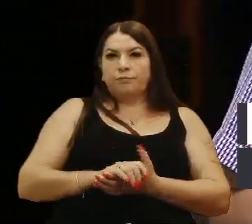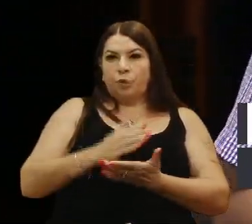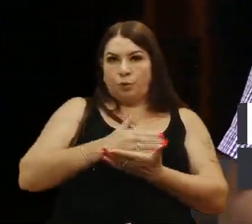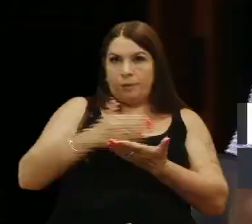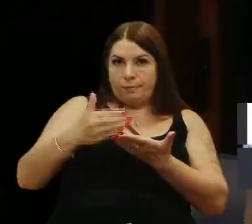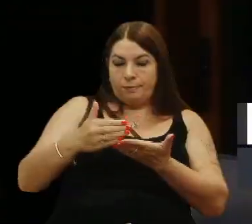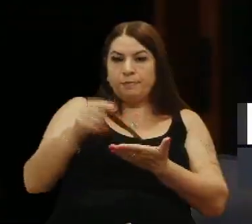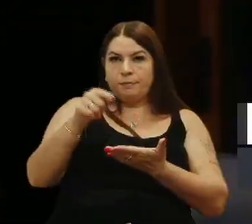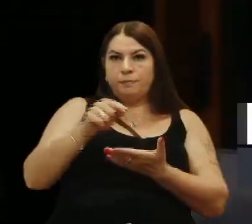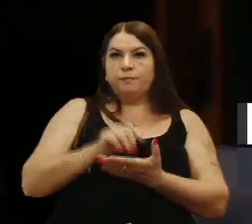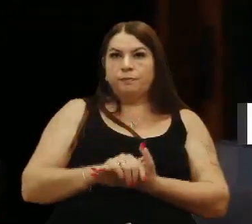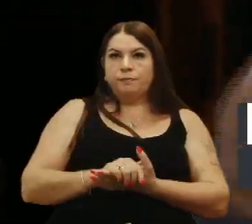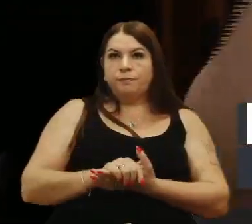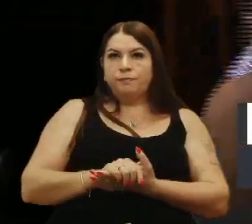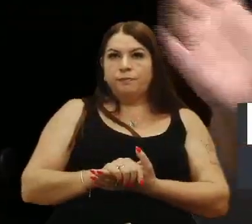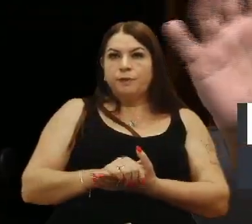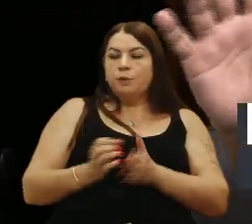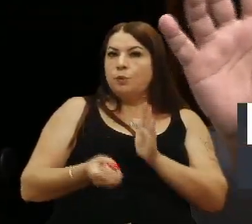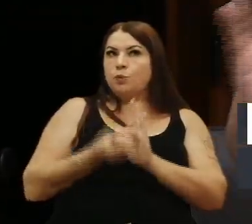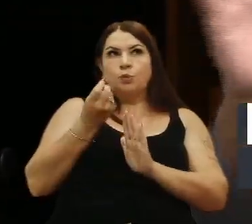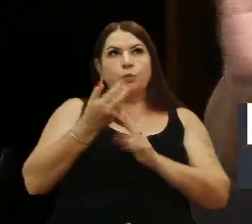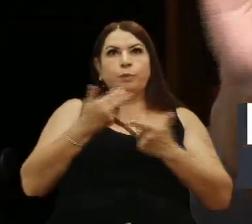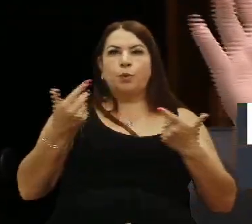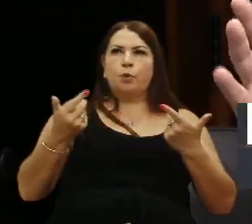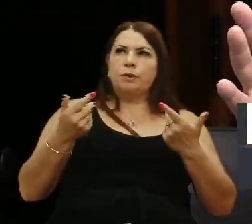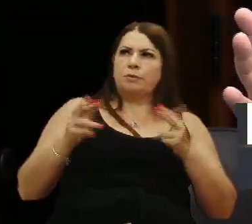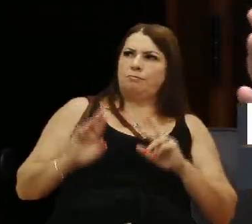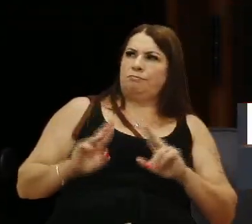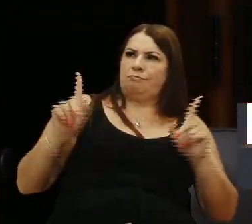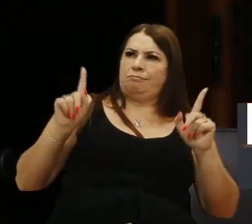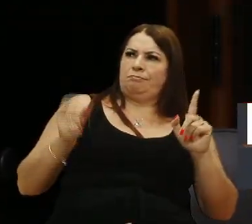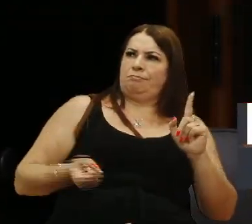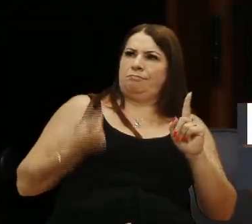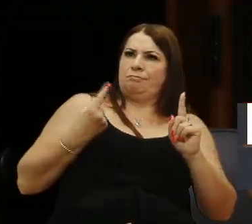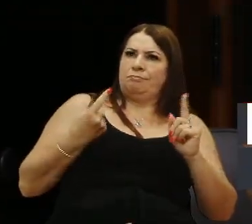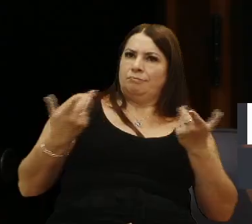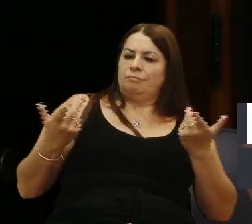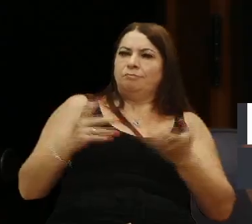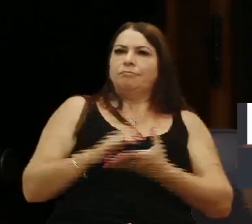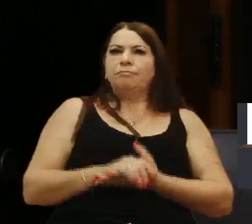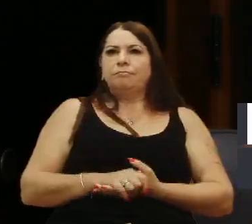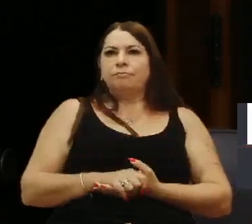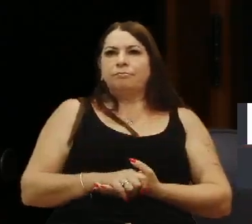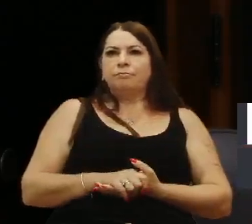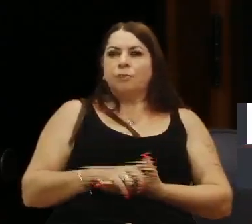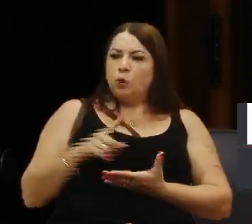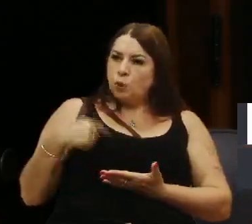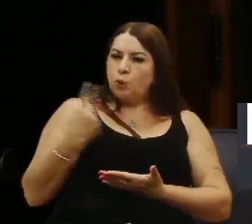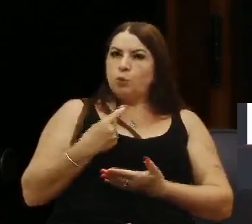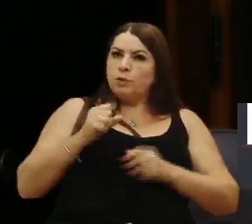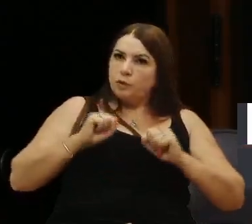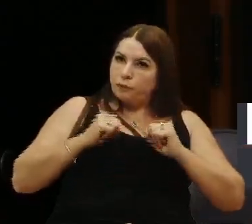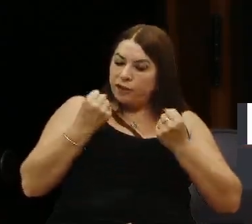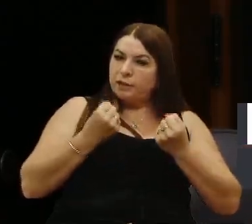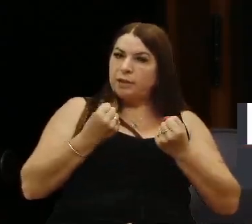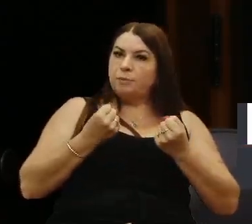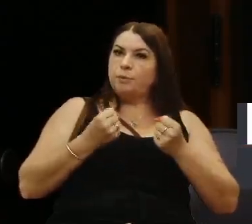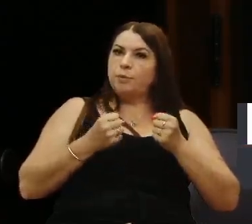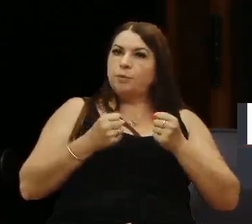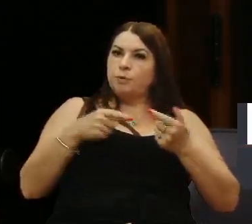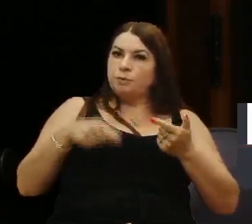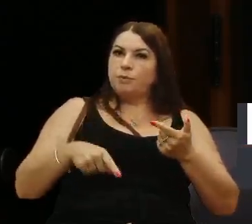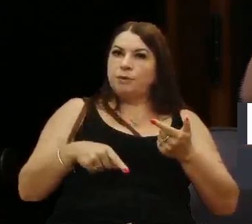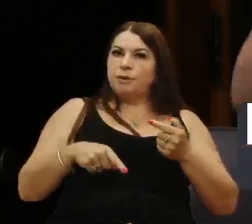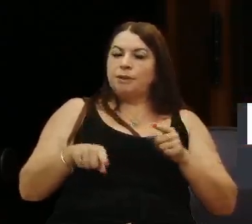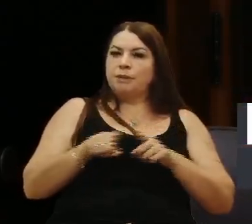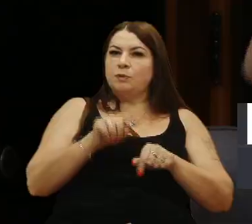passa, surgem umas coisas pitorescas aí. E nós defendemos o Estado e